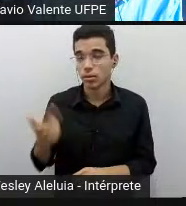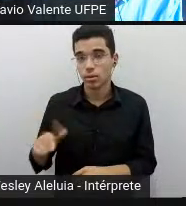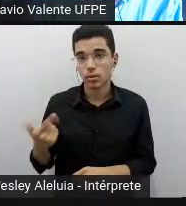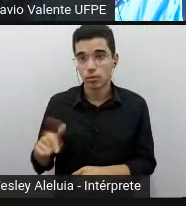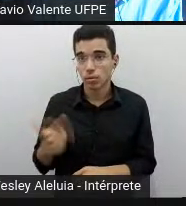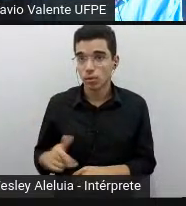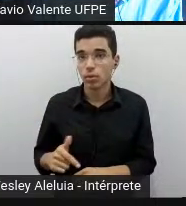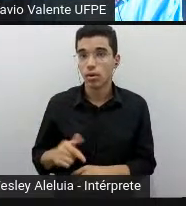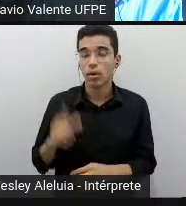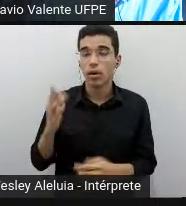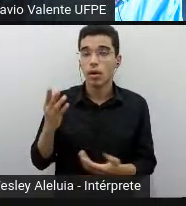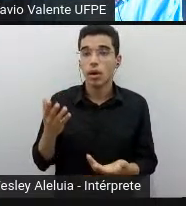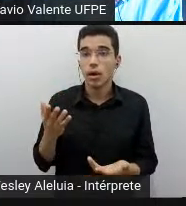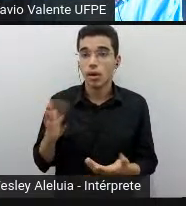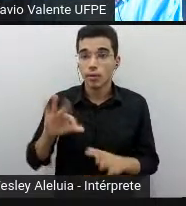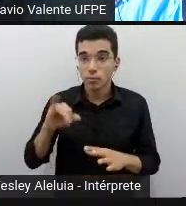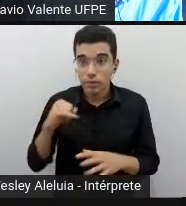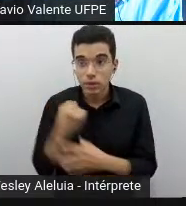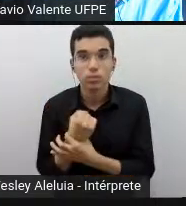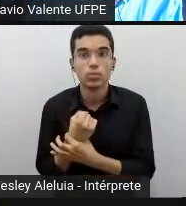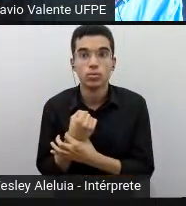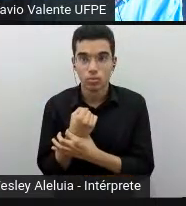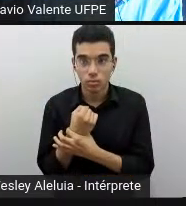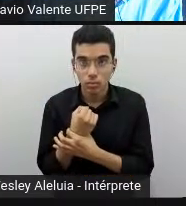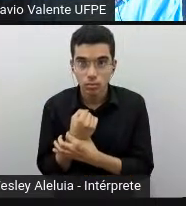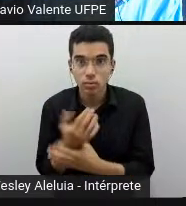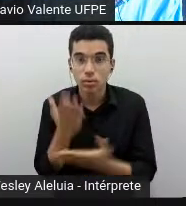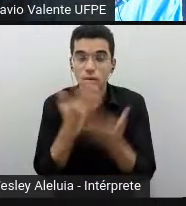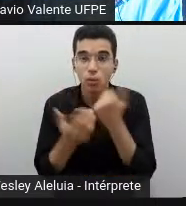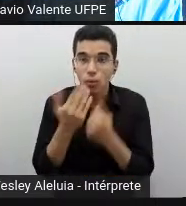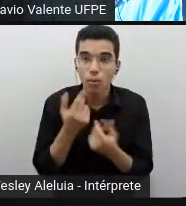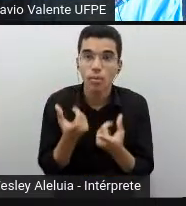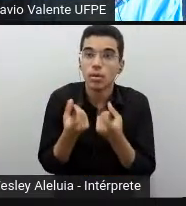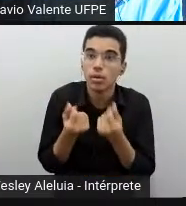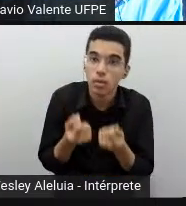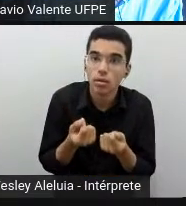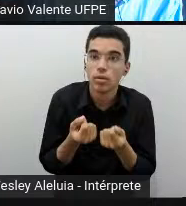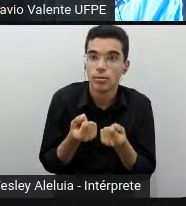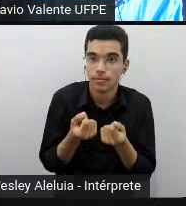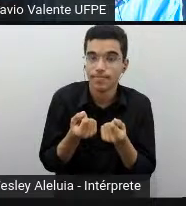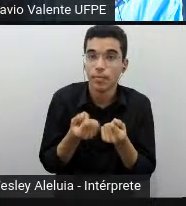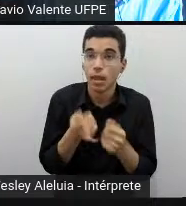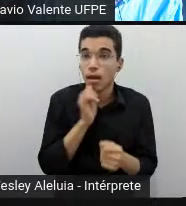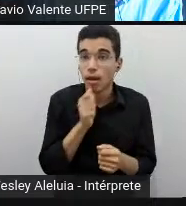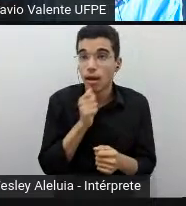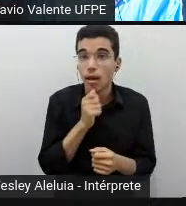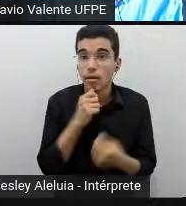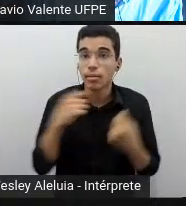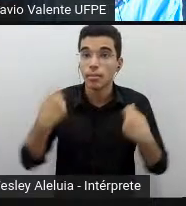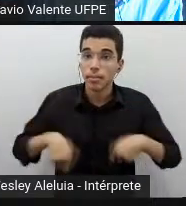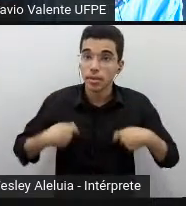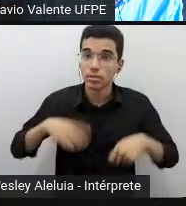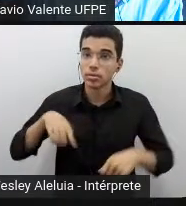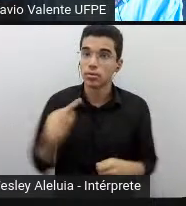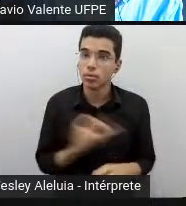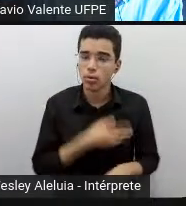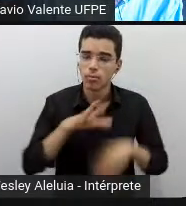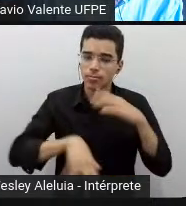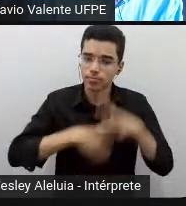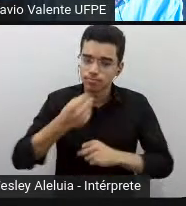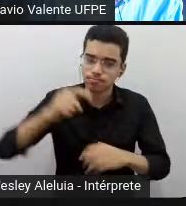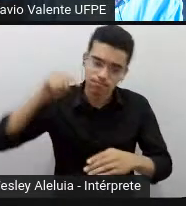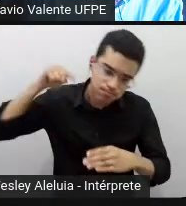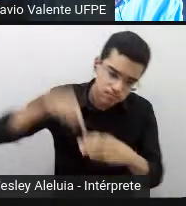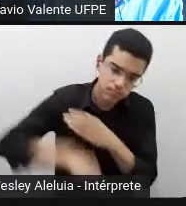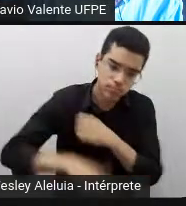uma falta de jurisprudência, uma falta de iniciativa nesse sentido, e nós estamos precisando aprofundar essas iniciativas